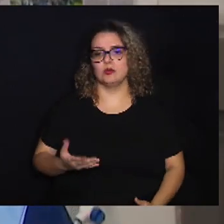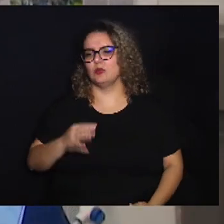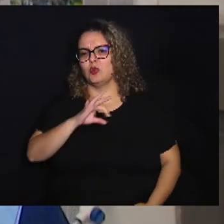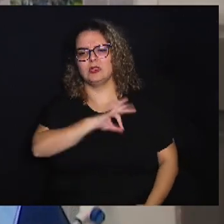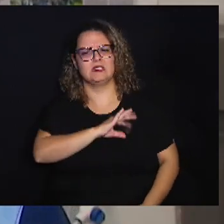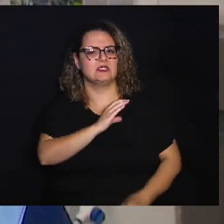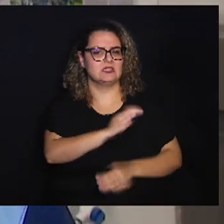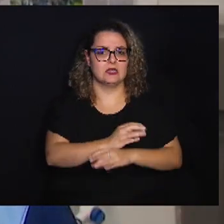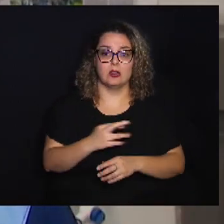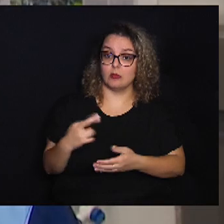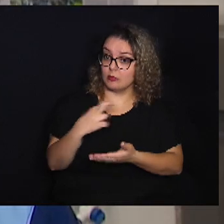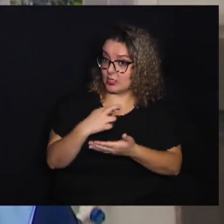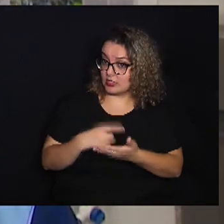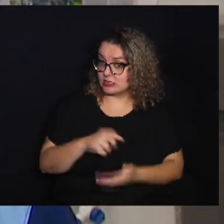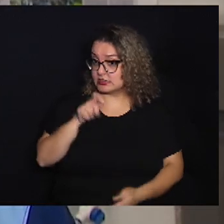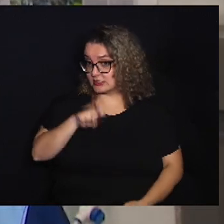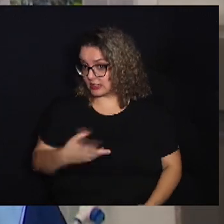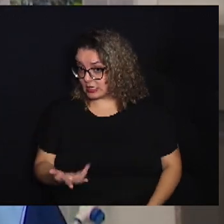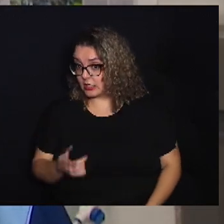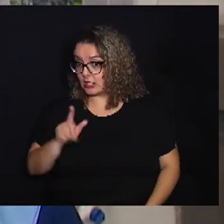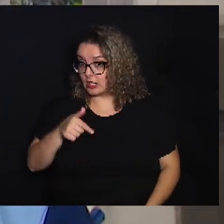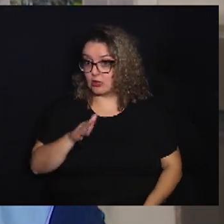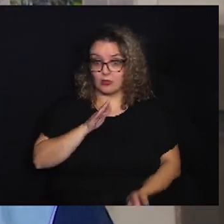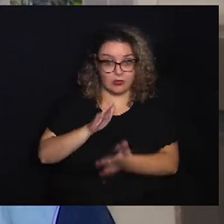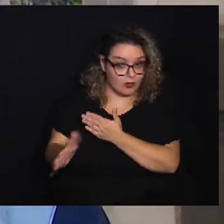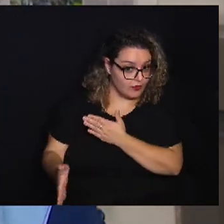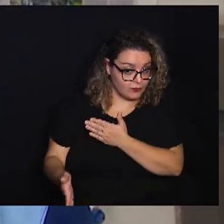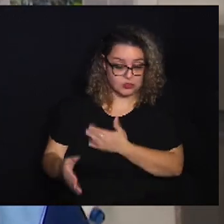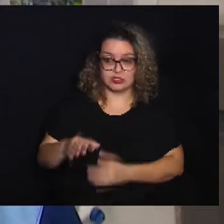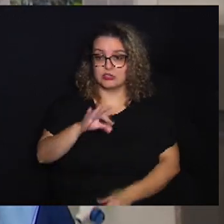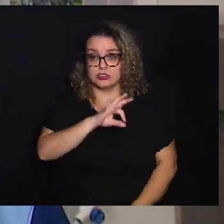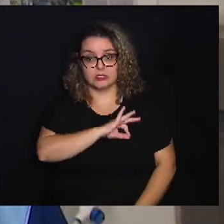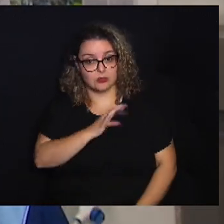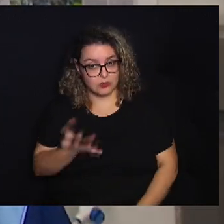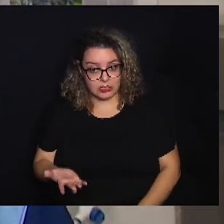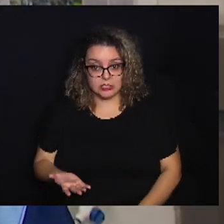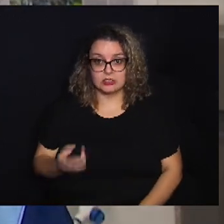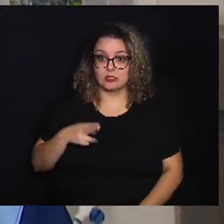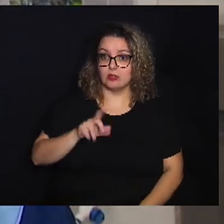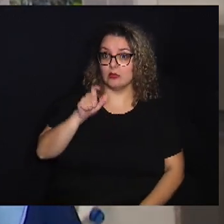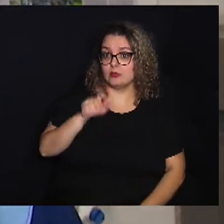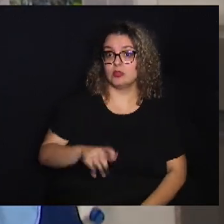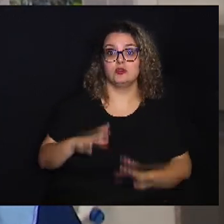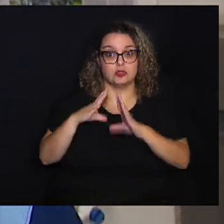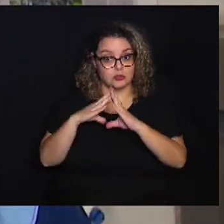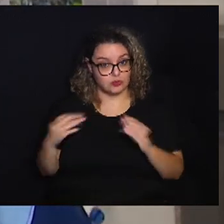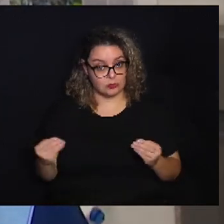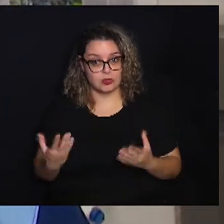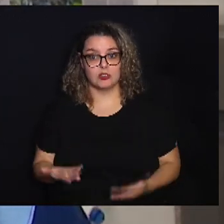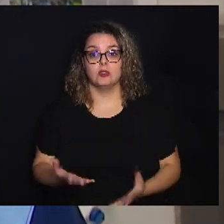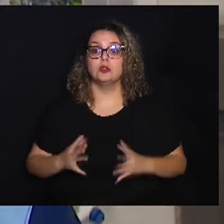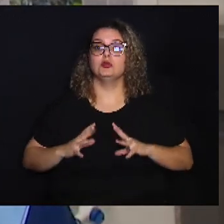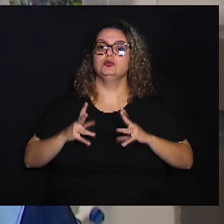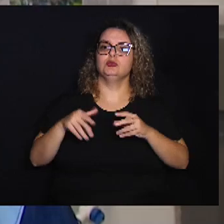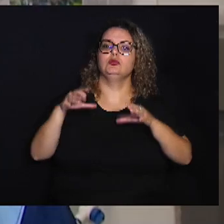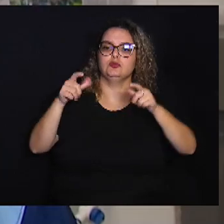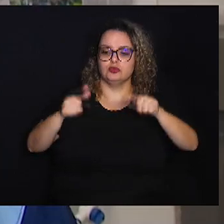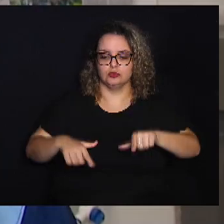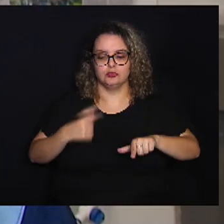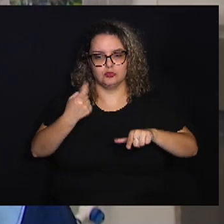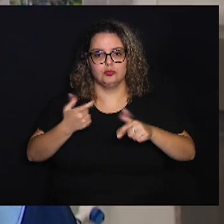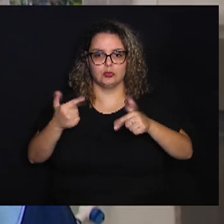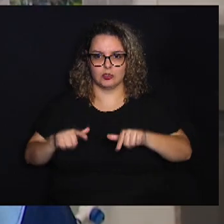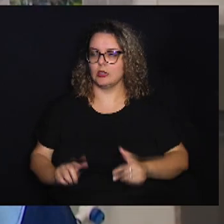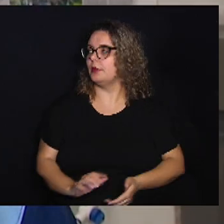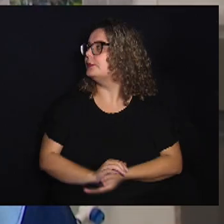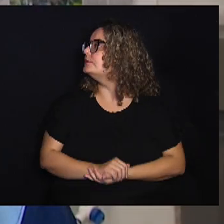até para investigar se essa pessoa não é uma pessoa foragida ou se não é uma pessoa desaparecida, tudo concentrado no mesmo local.